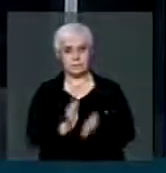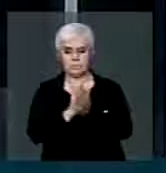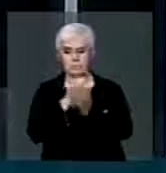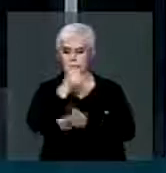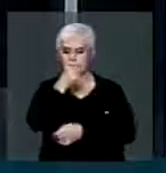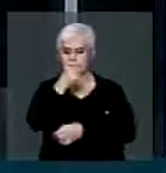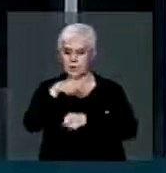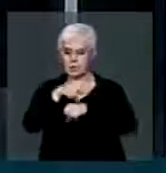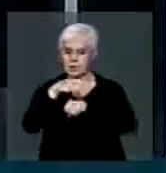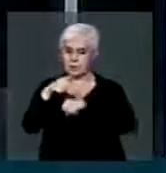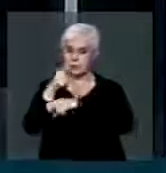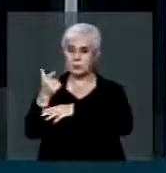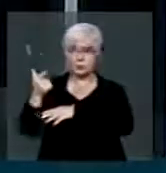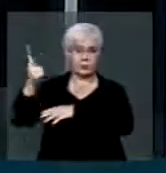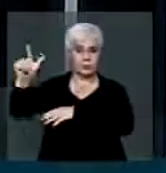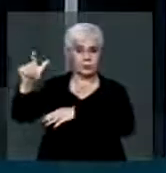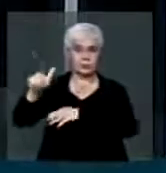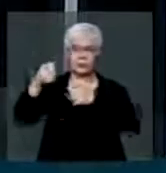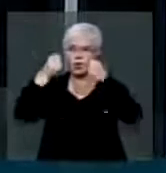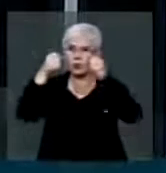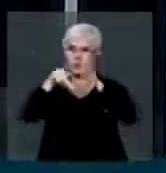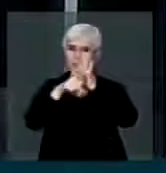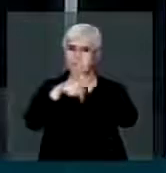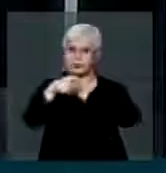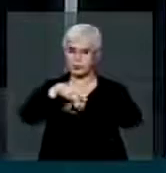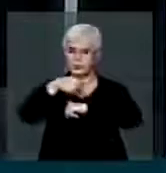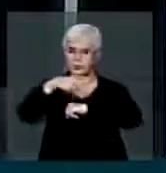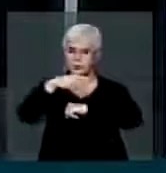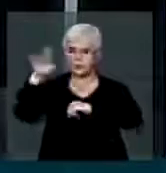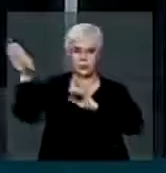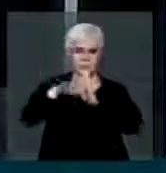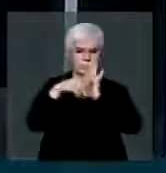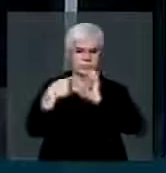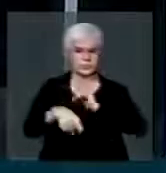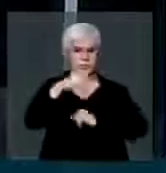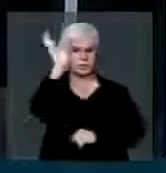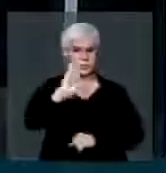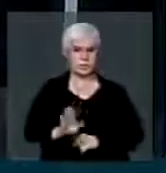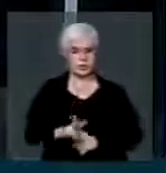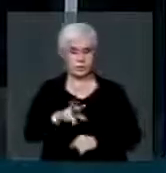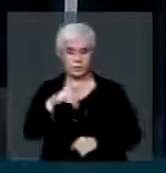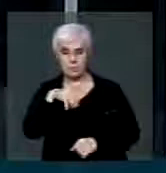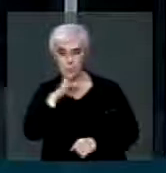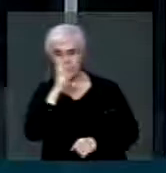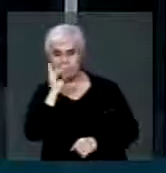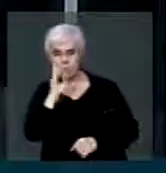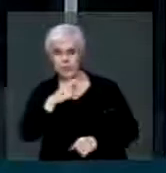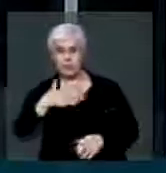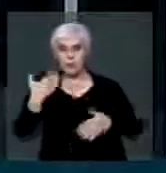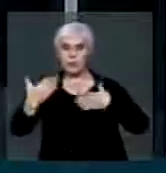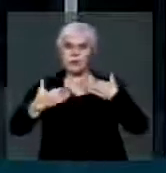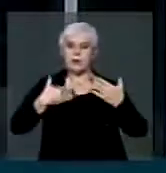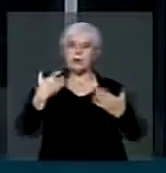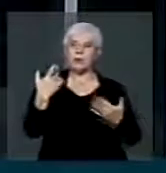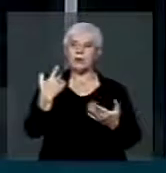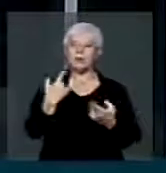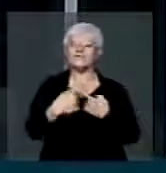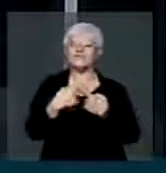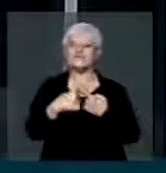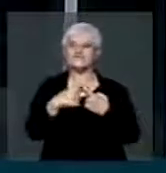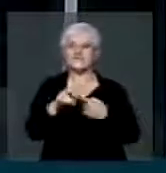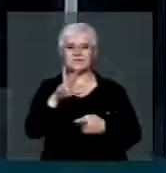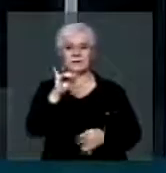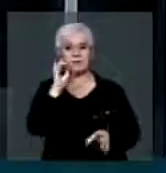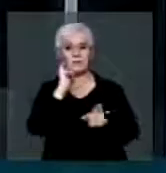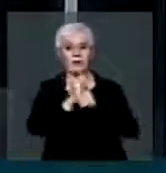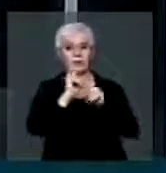jornalistas estrangeiros, os torcedores, quando chegarem ao Brasil, ficarão surpresos quando souberem que